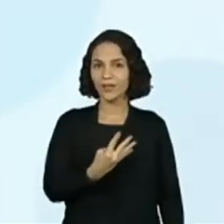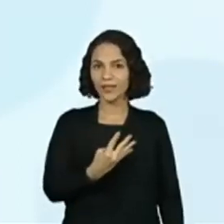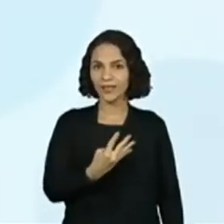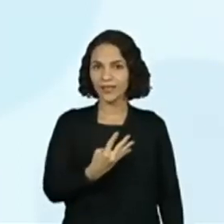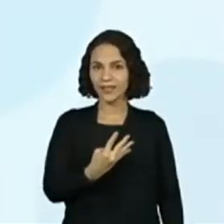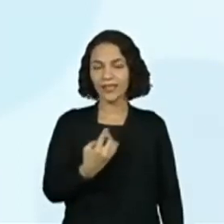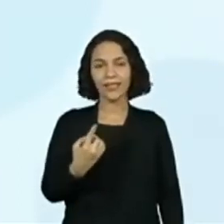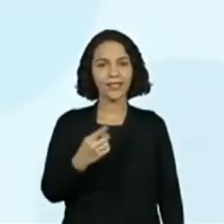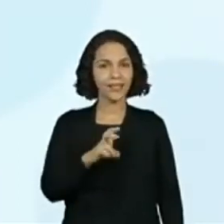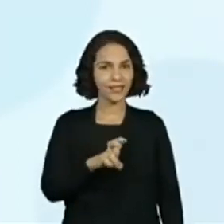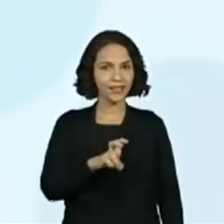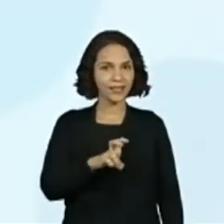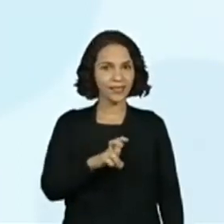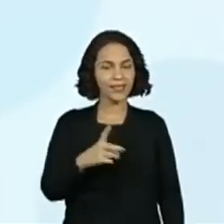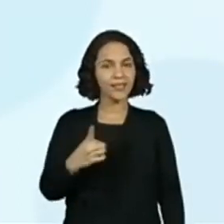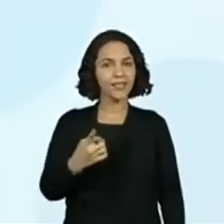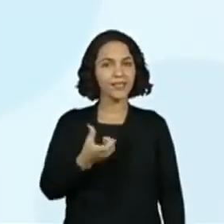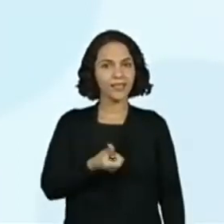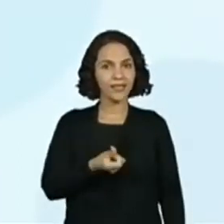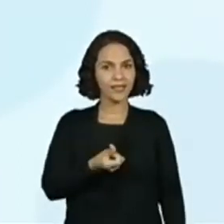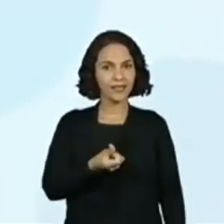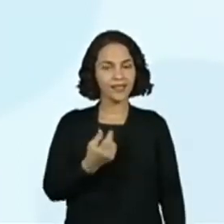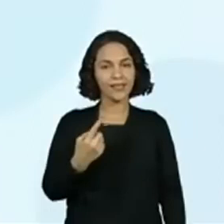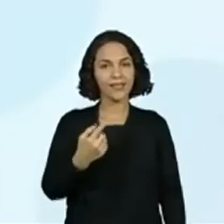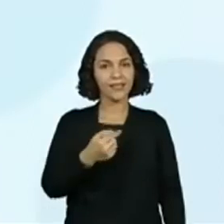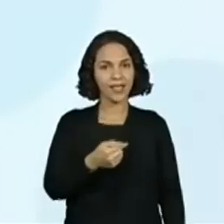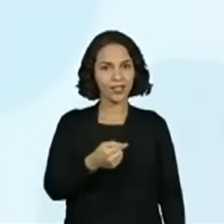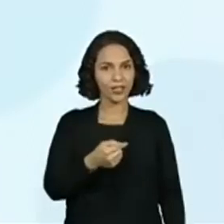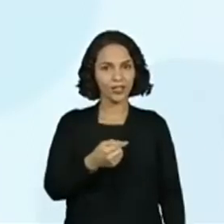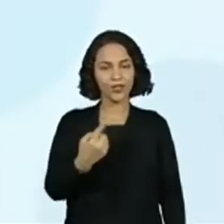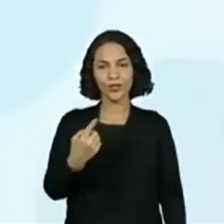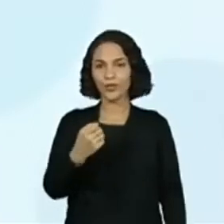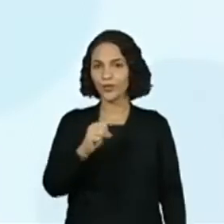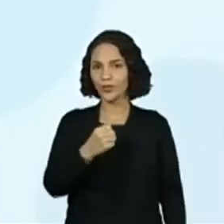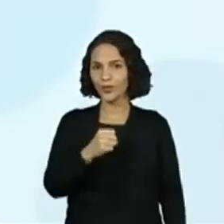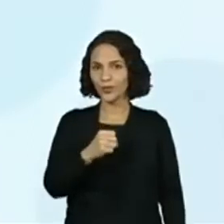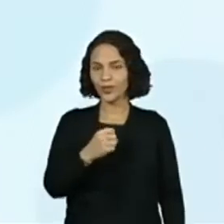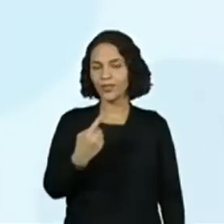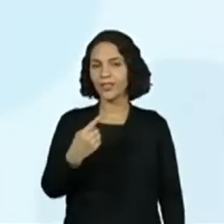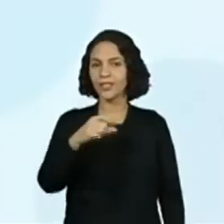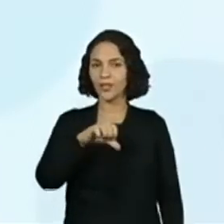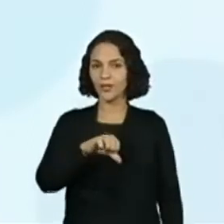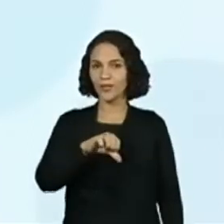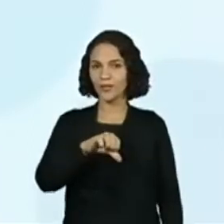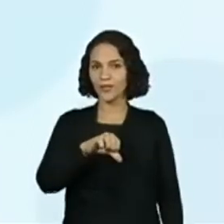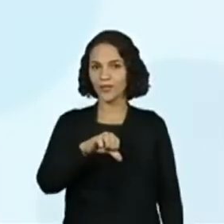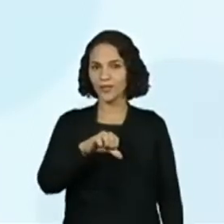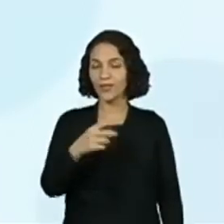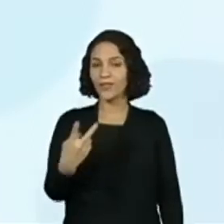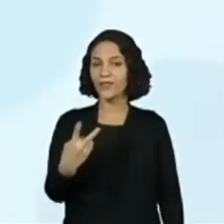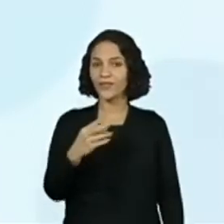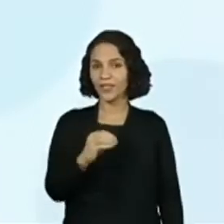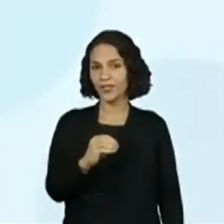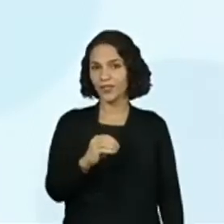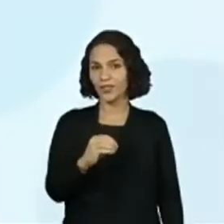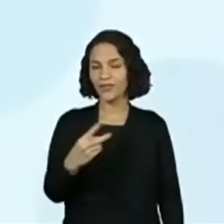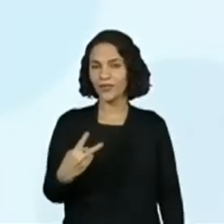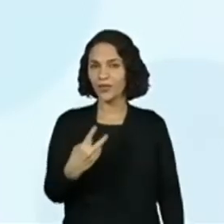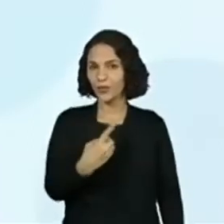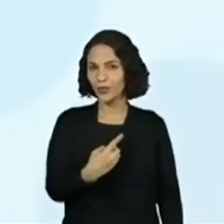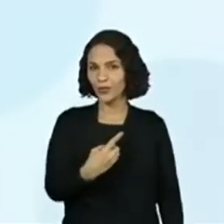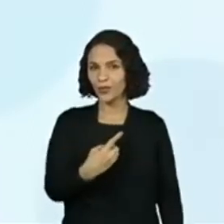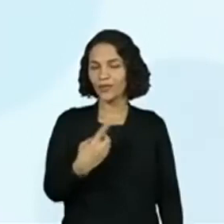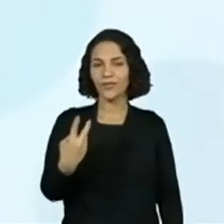14, 15, 16, 17, 18, 19, 20,